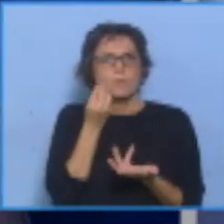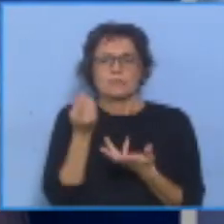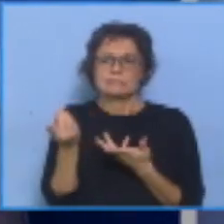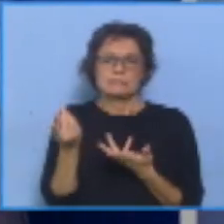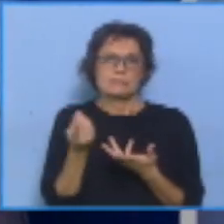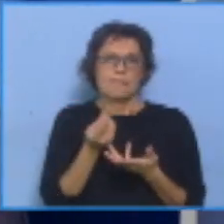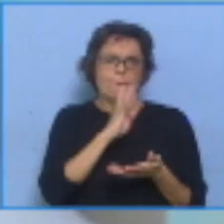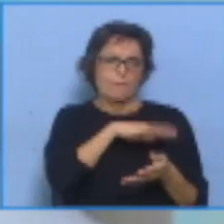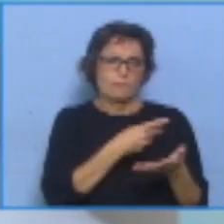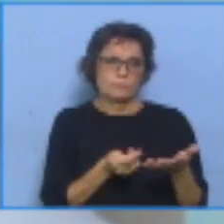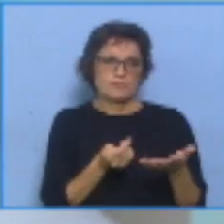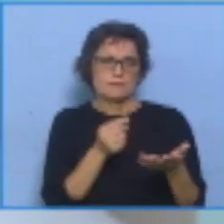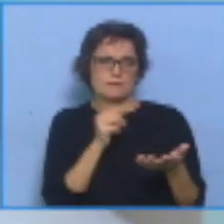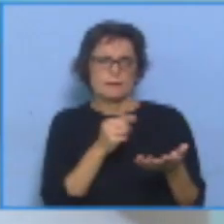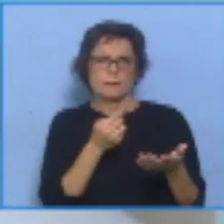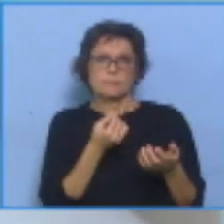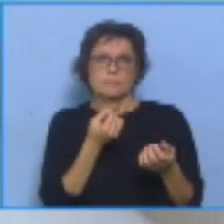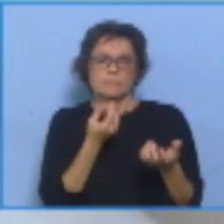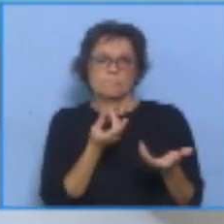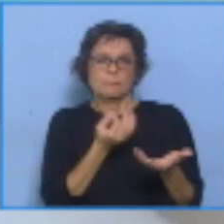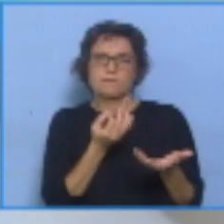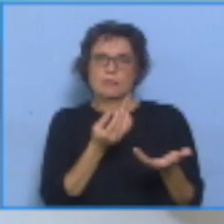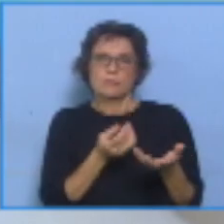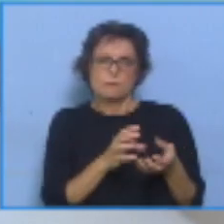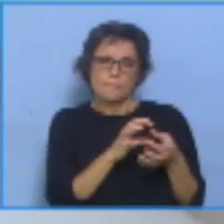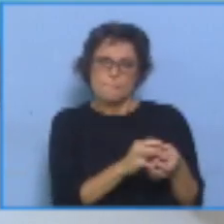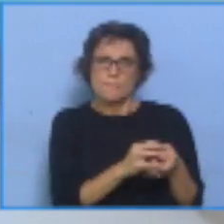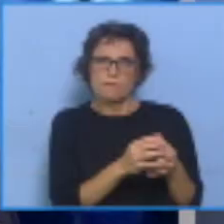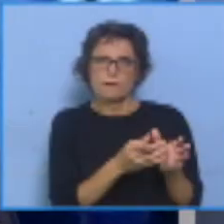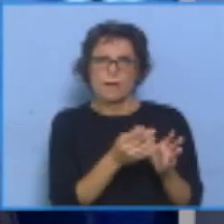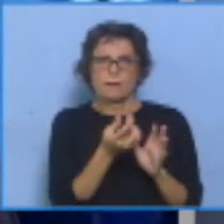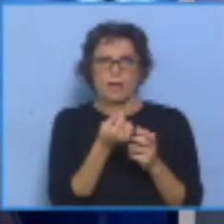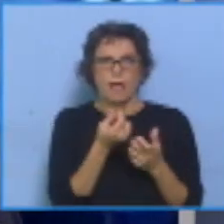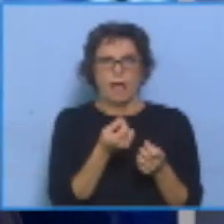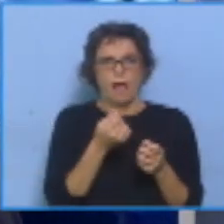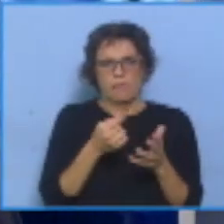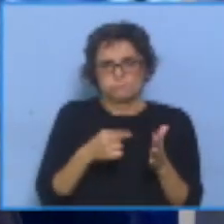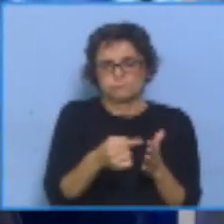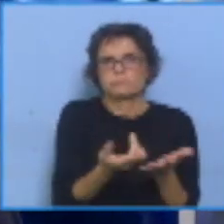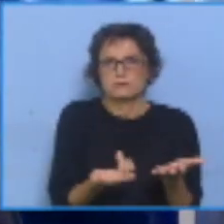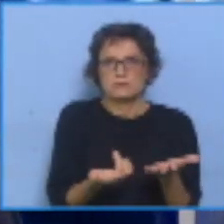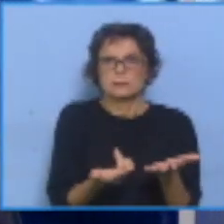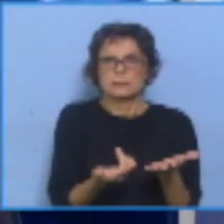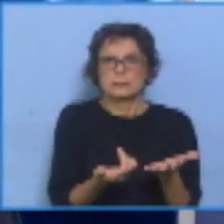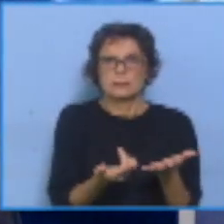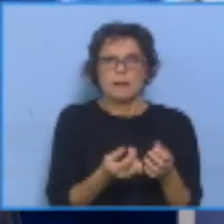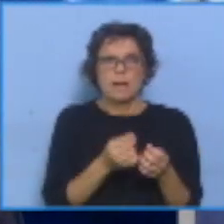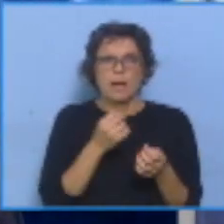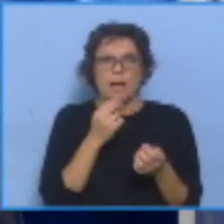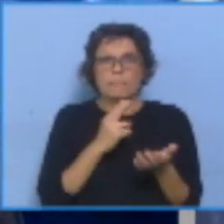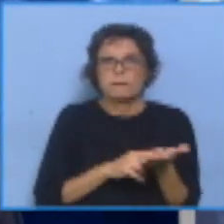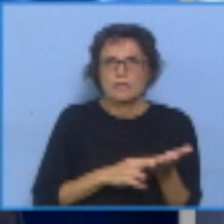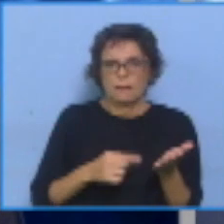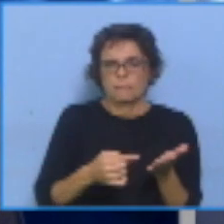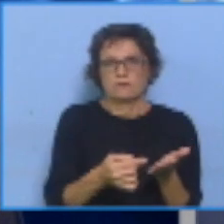conseguimos perceber a atenção detalhada ao real e àquilo que é humano? Eu acho que ela era muitíssimo atenta ao que era essencial. O que ela